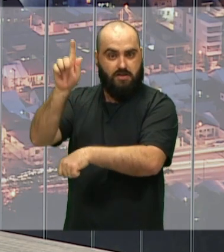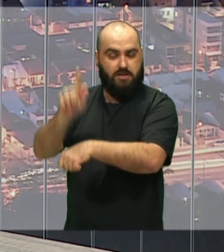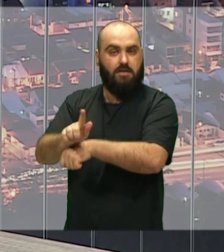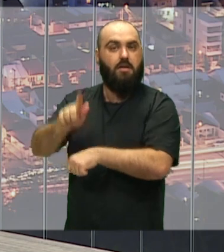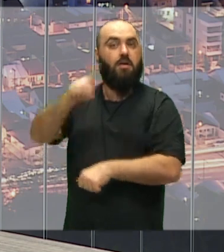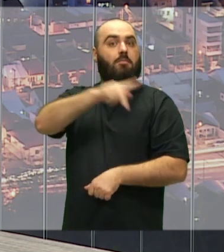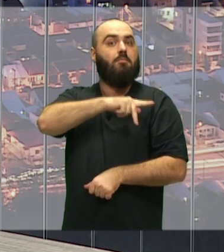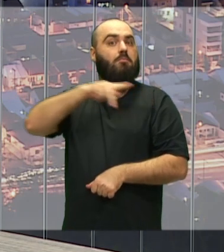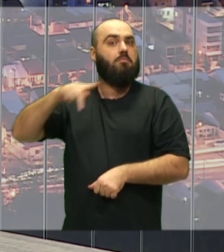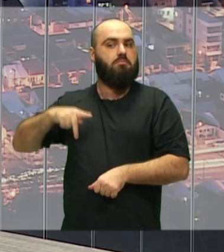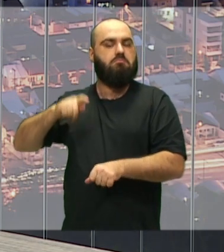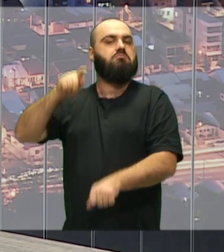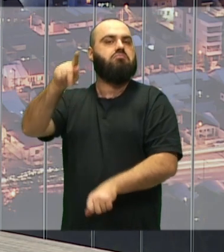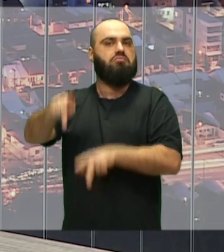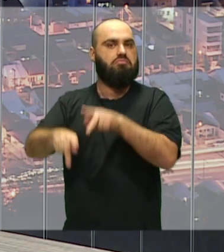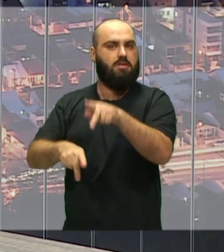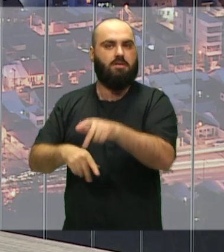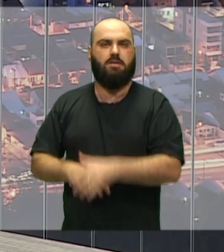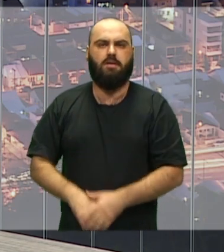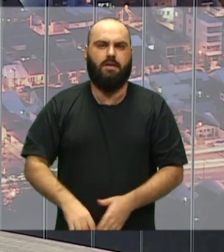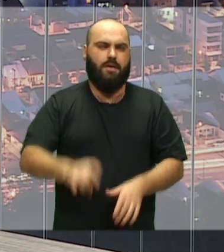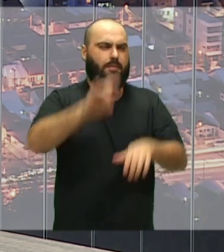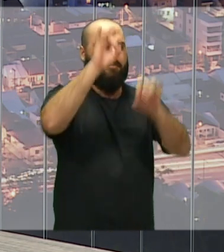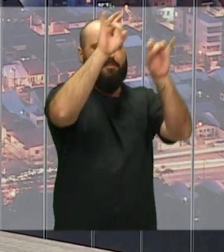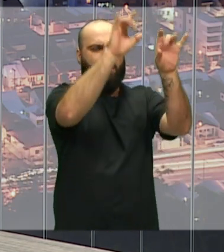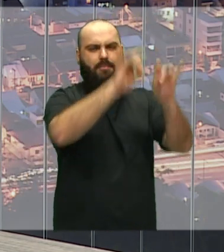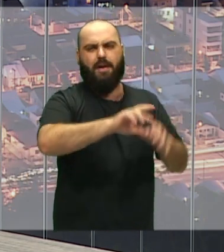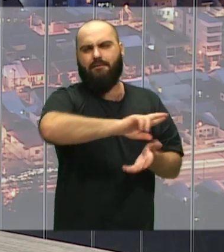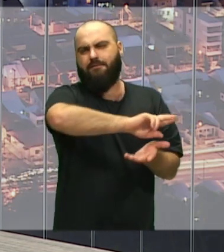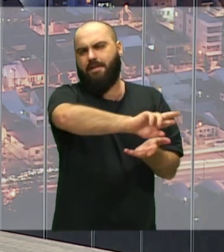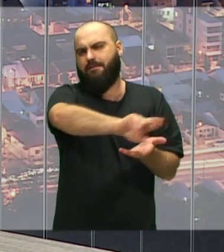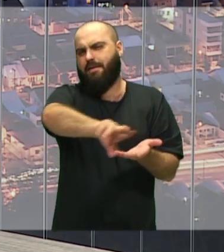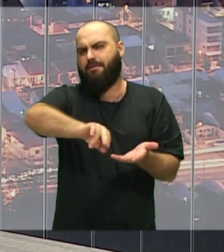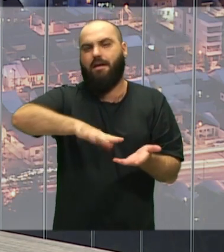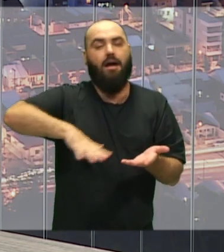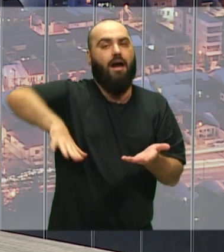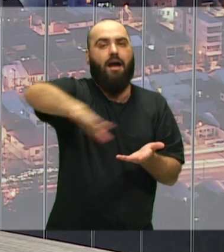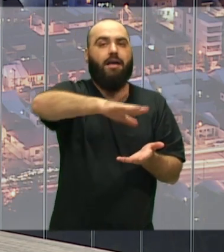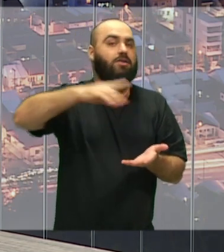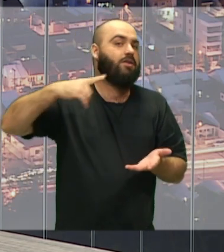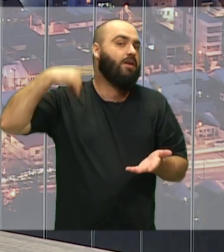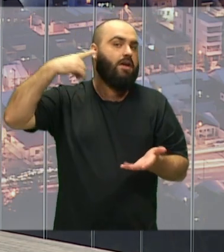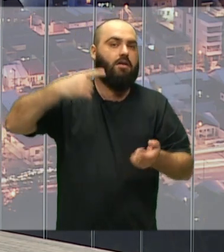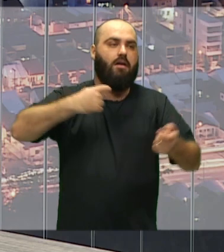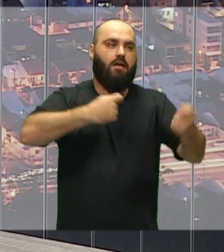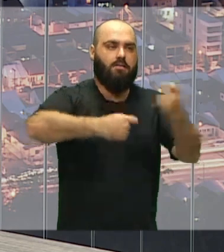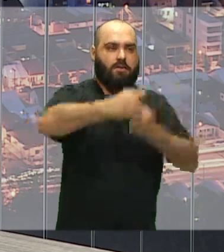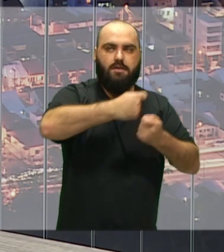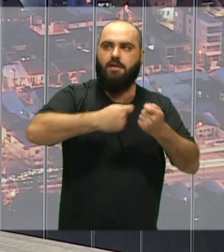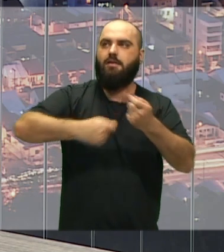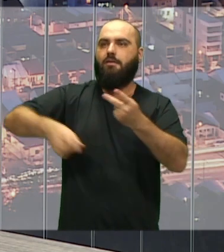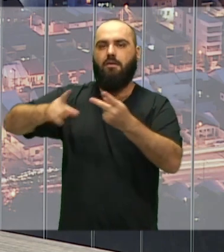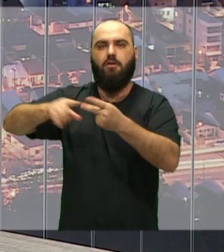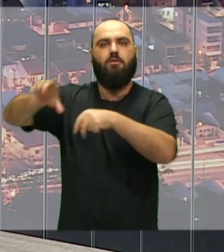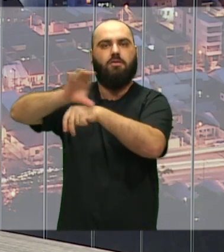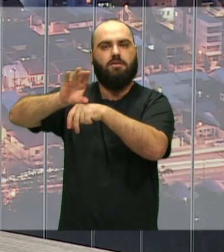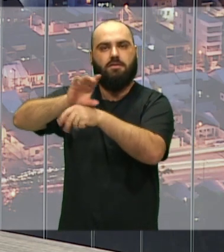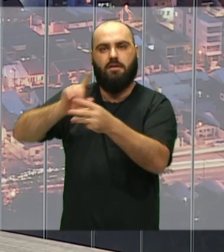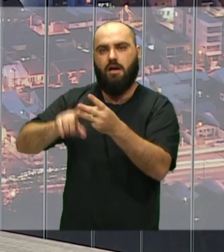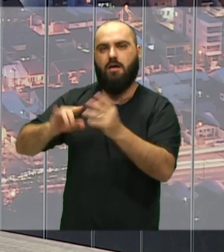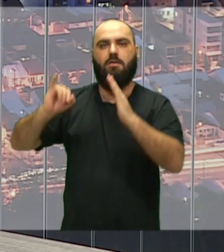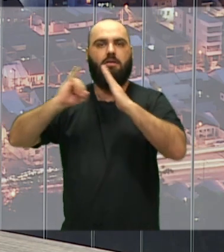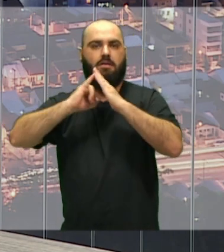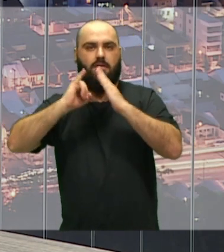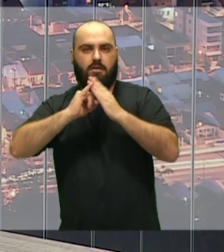Políticas Públicas, especialista em diversas áreas do direito, como administrativo, constitucional, imobiliário,